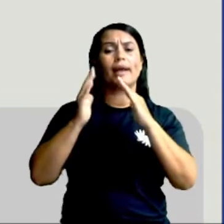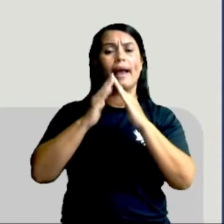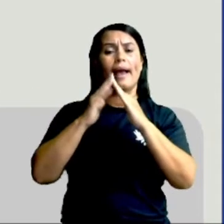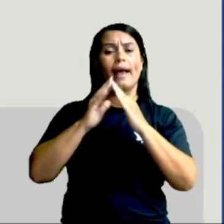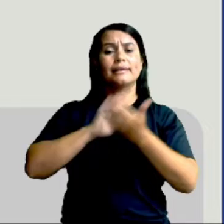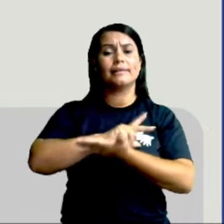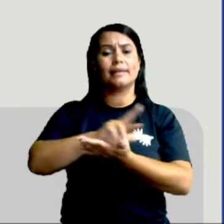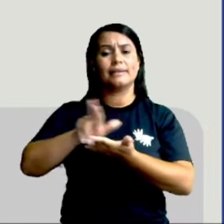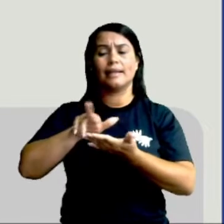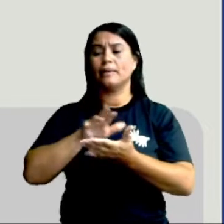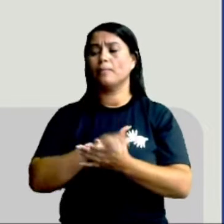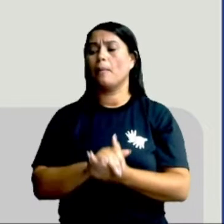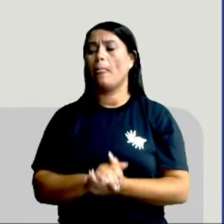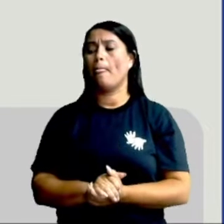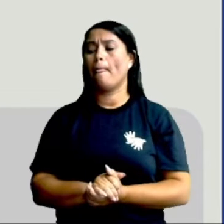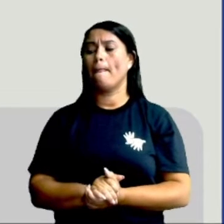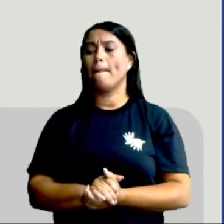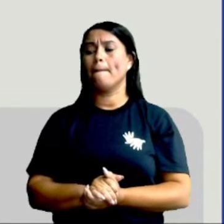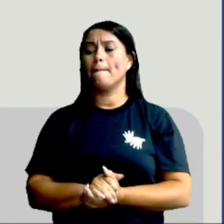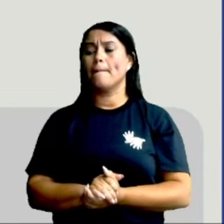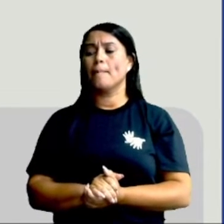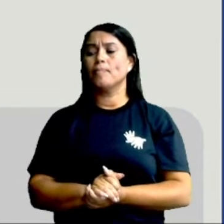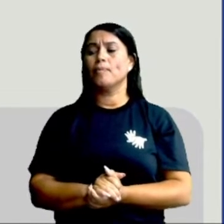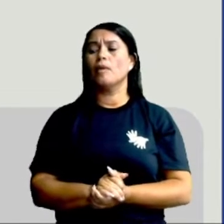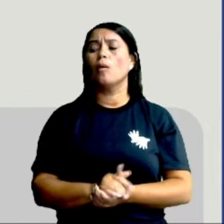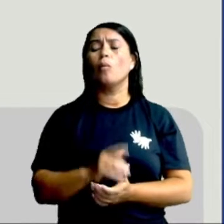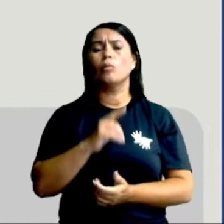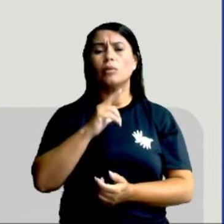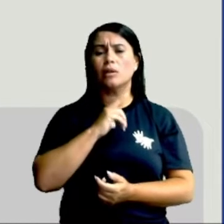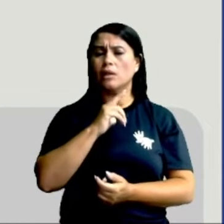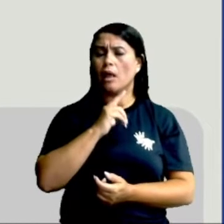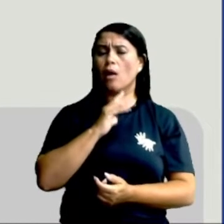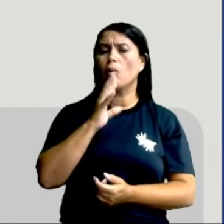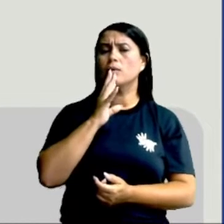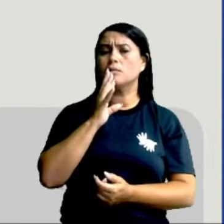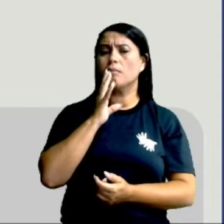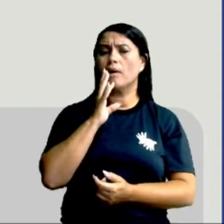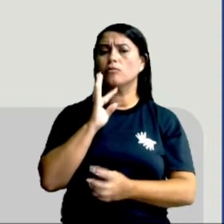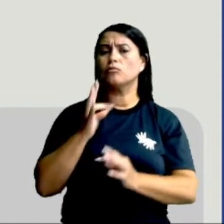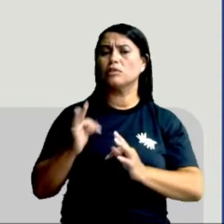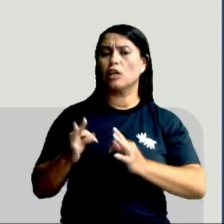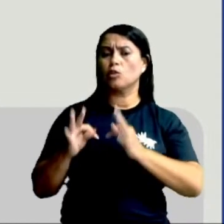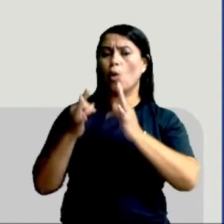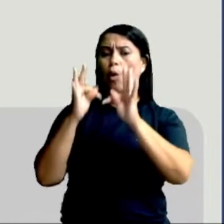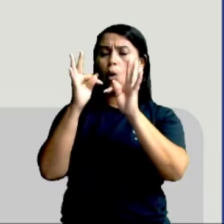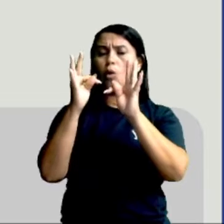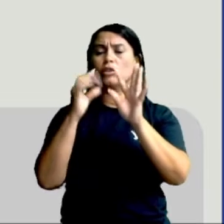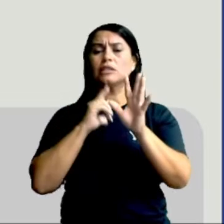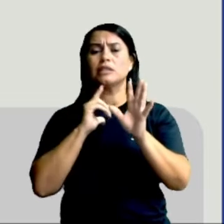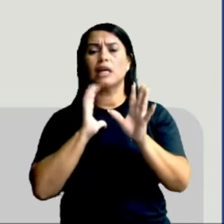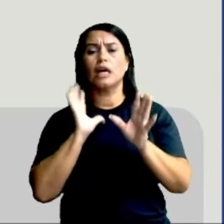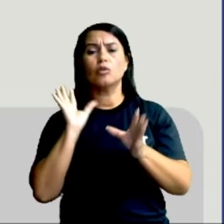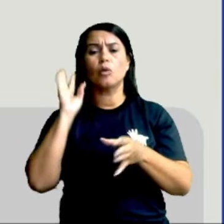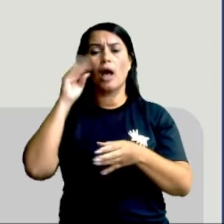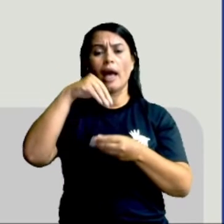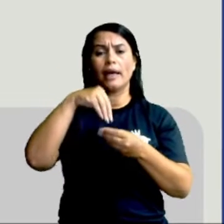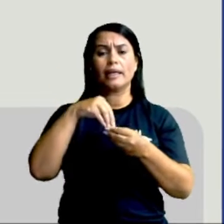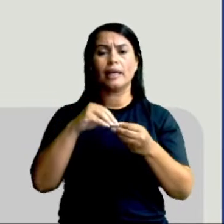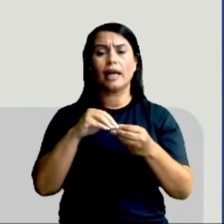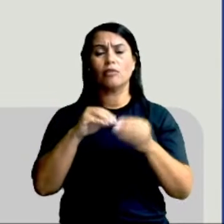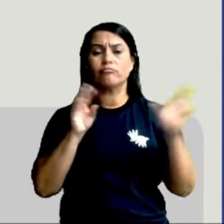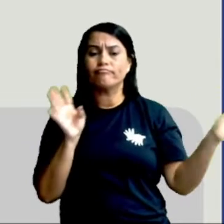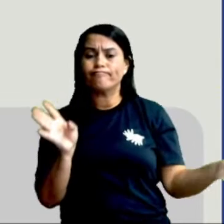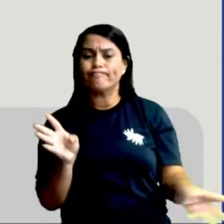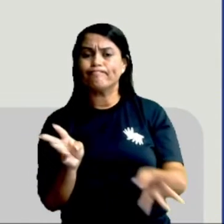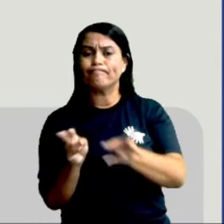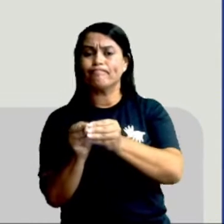etc. Como há conhecimento tecnológico agregados aos produtos do setor